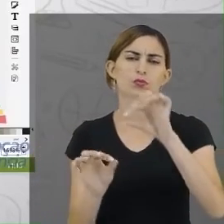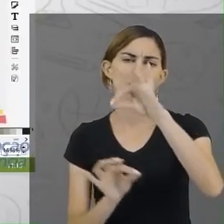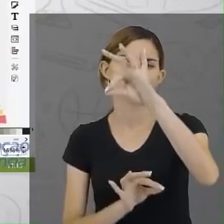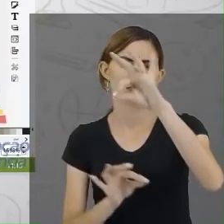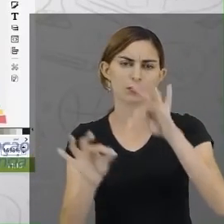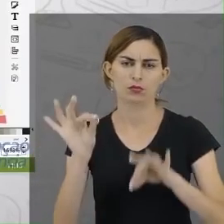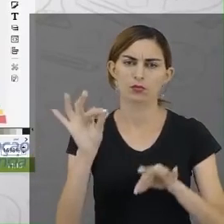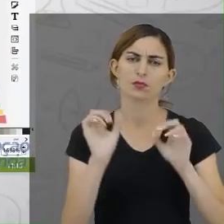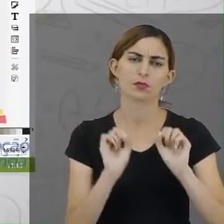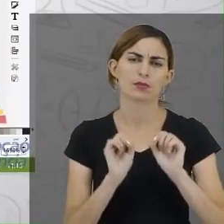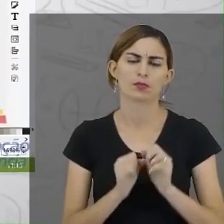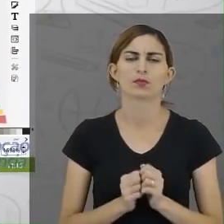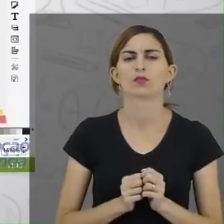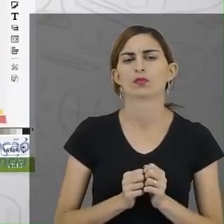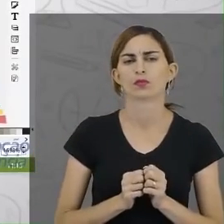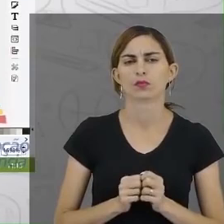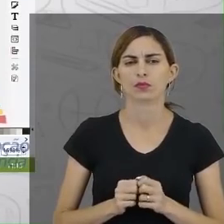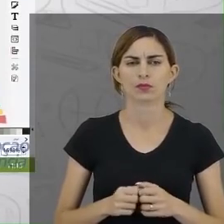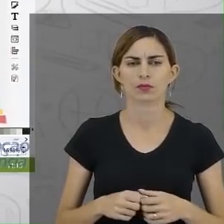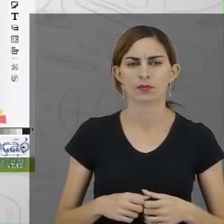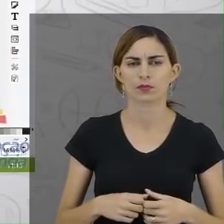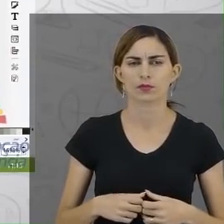laterais.